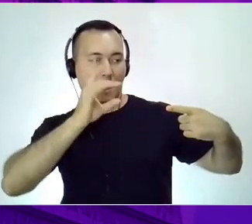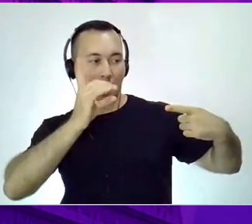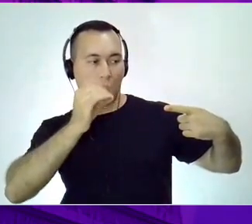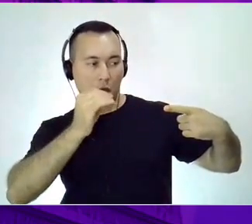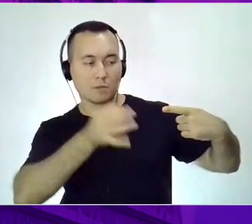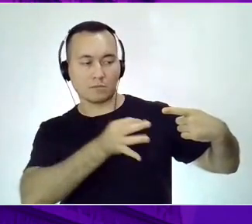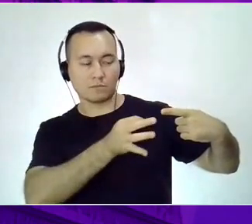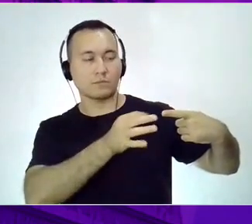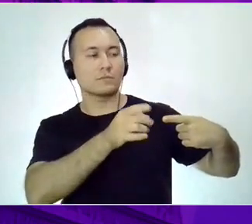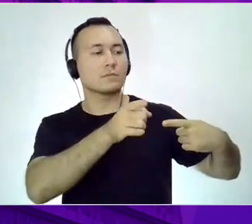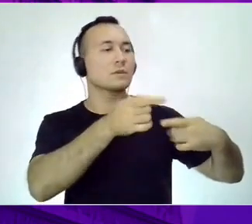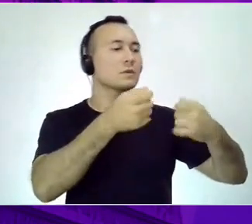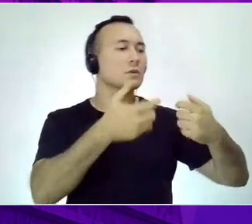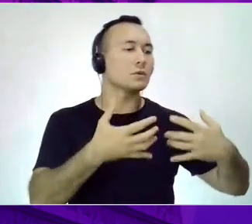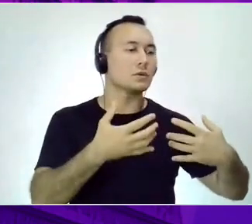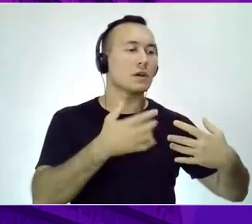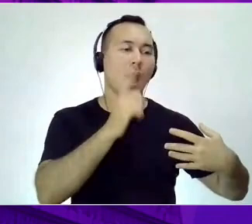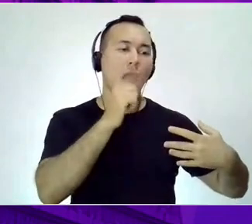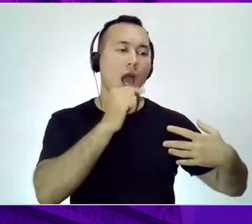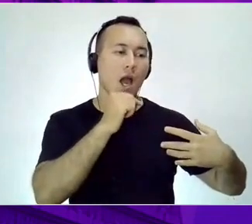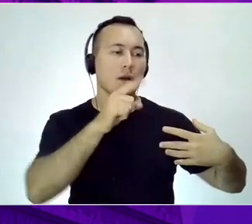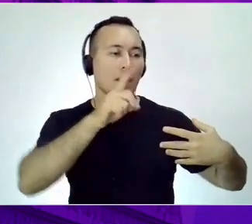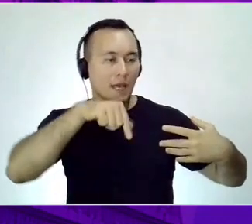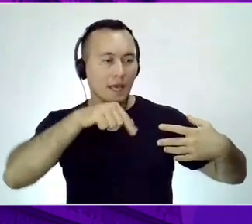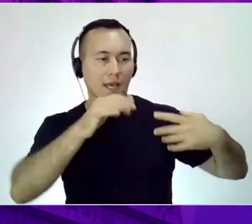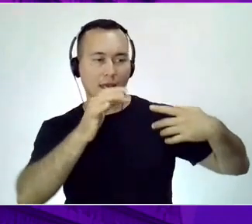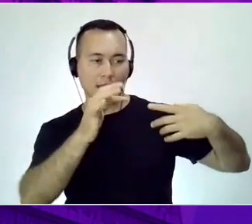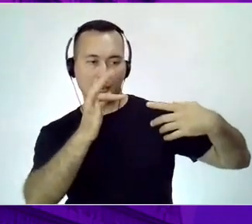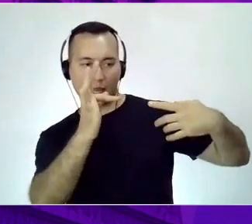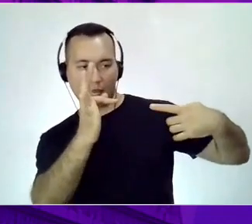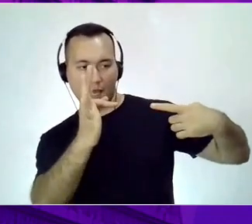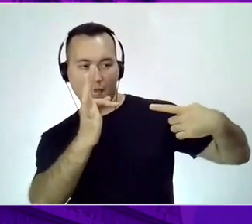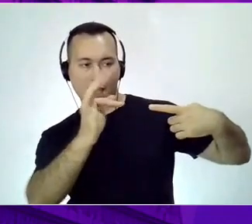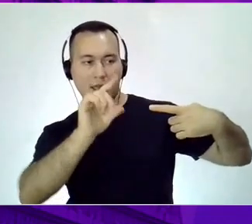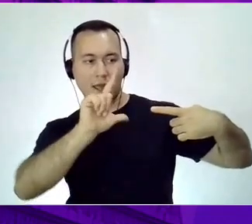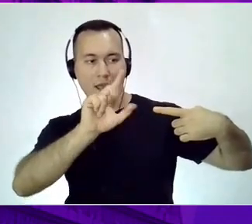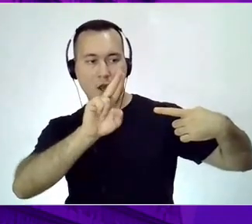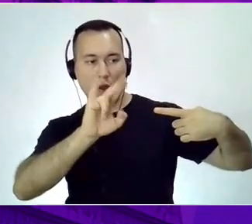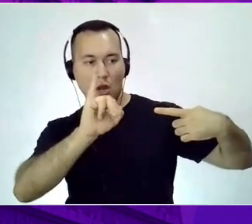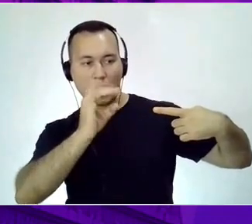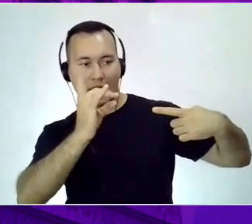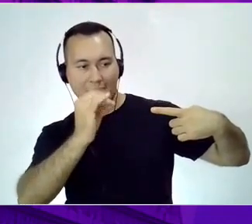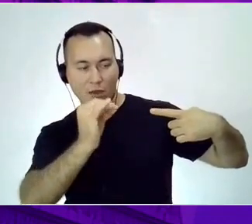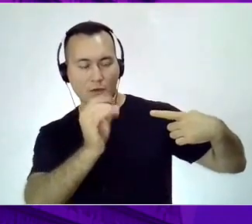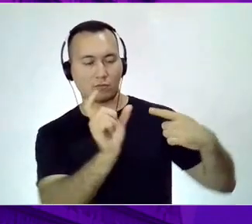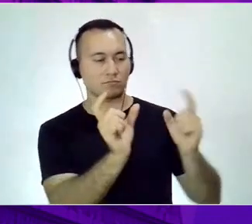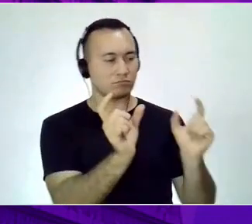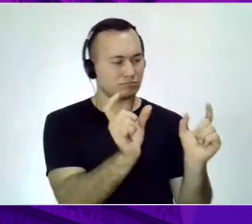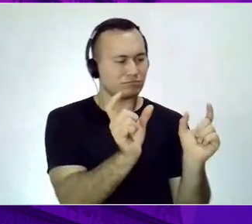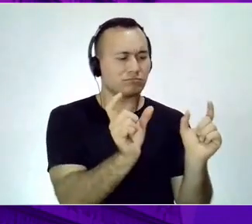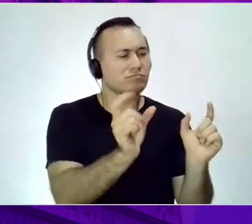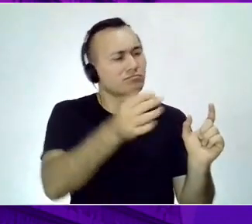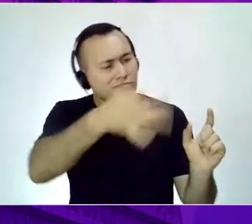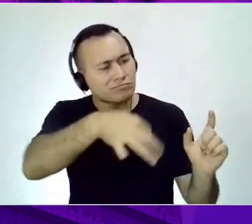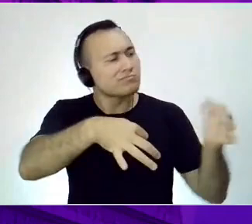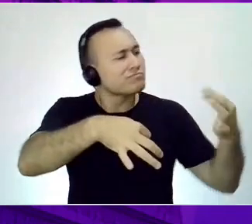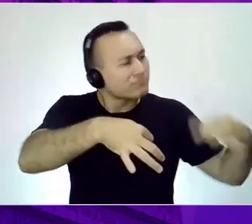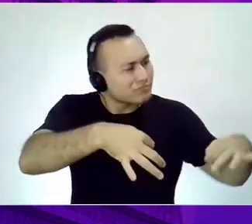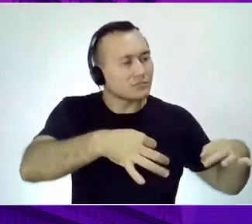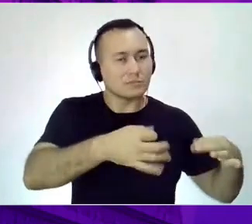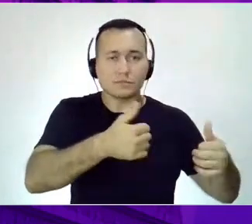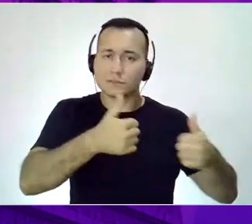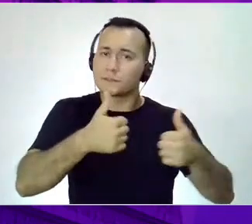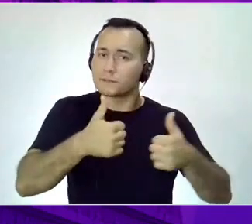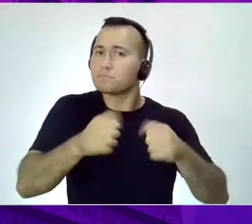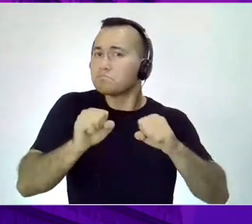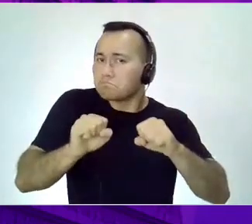ok? Mas, se eu vou validar contra uma única resposta anteriormente armazenada,